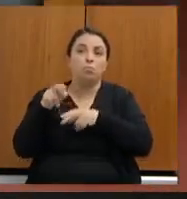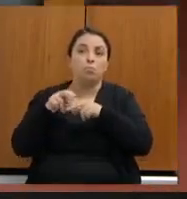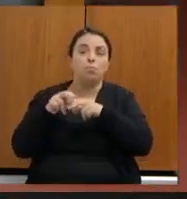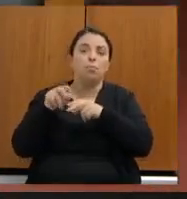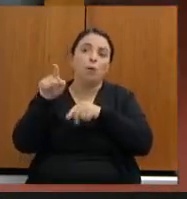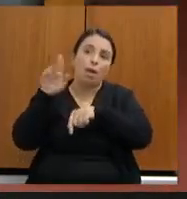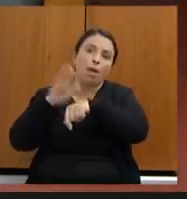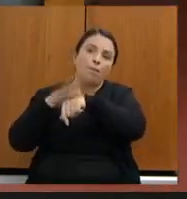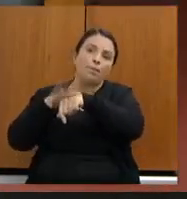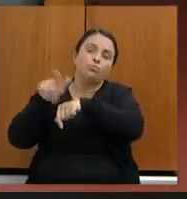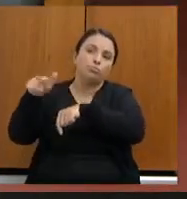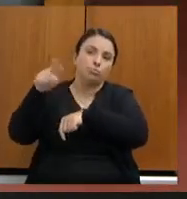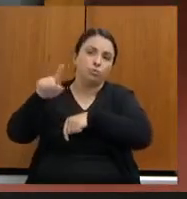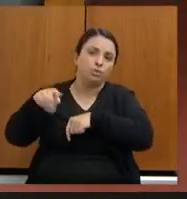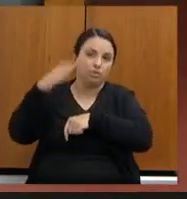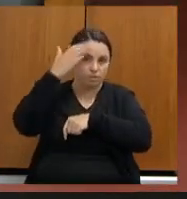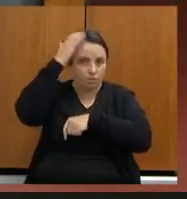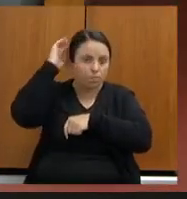obrigado